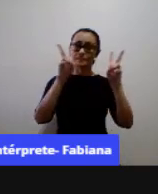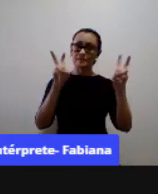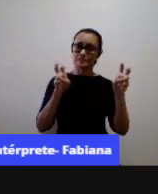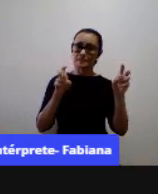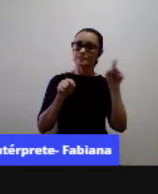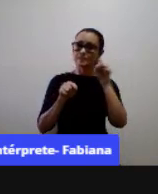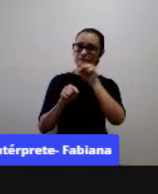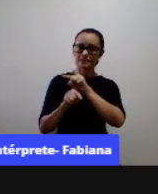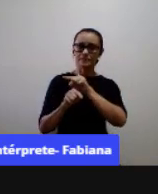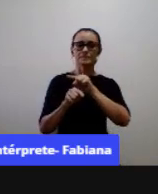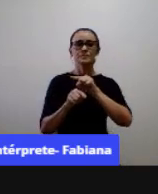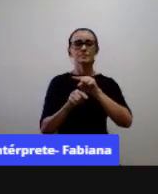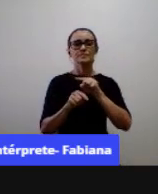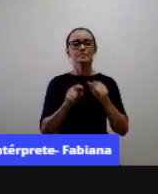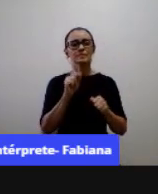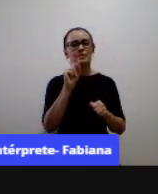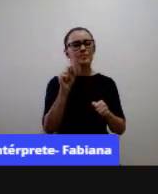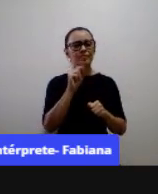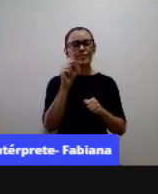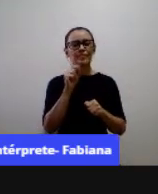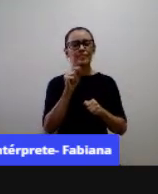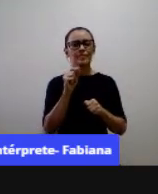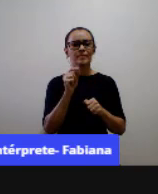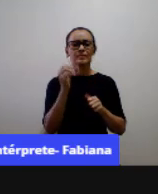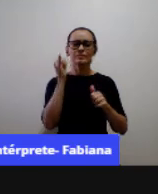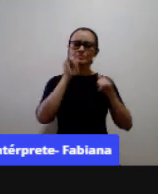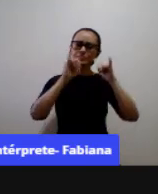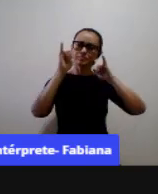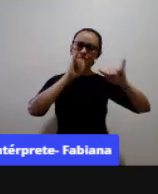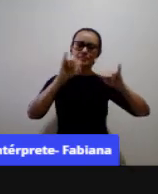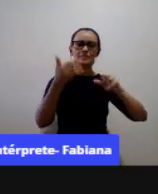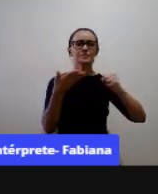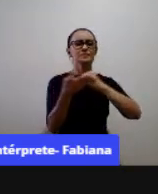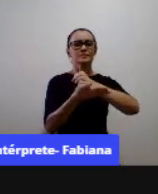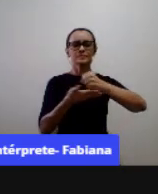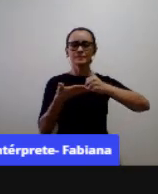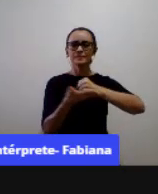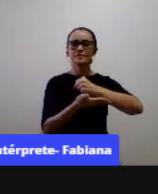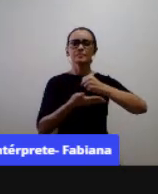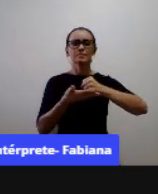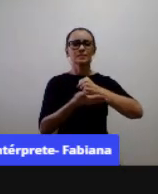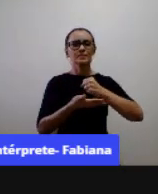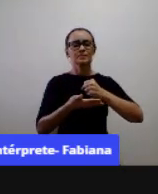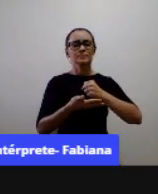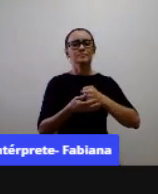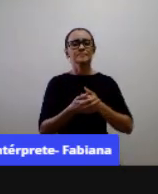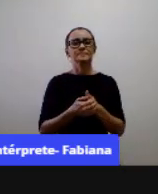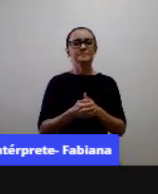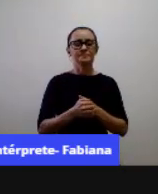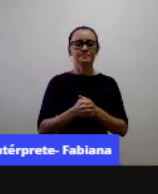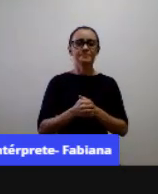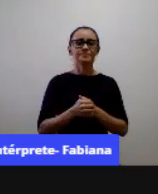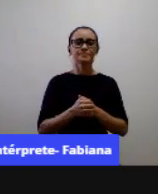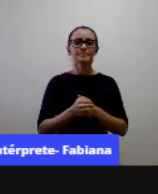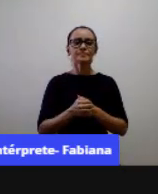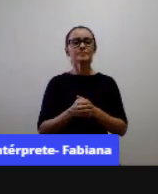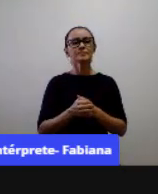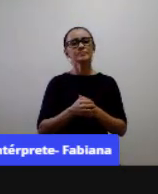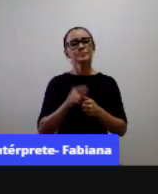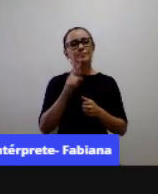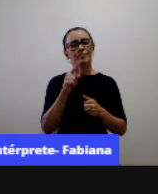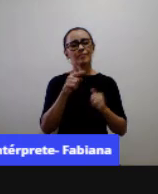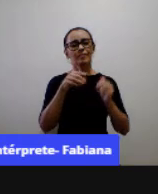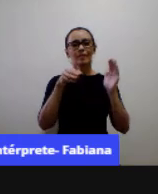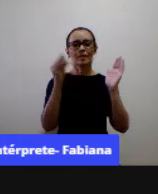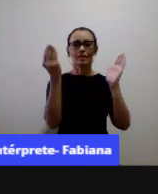essa base de coleta de dados, base de coleta de informações, né? Onde você